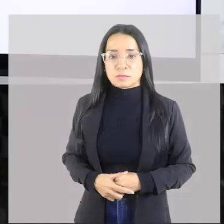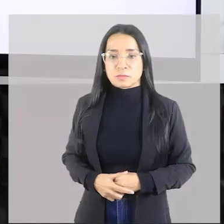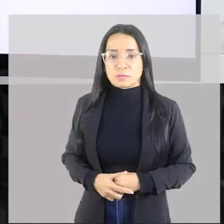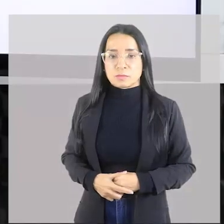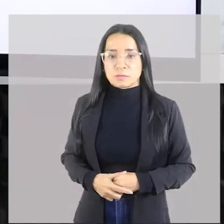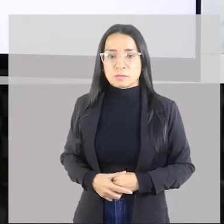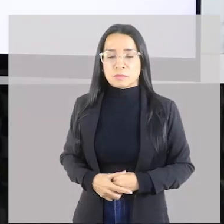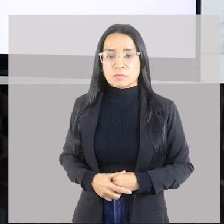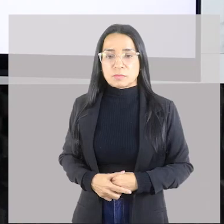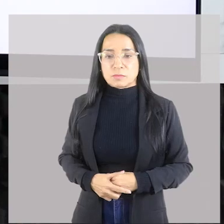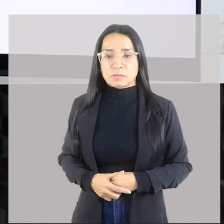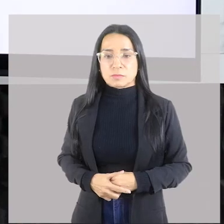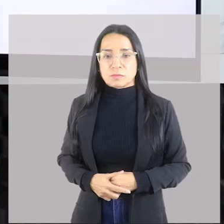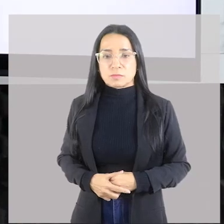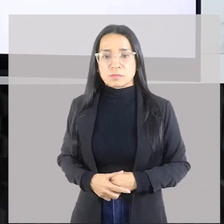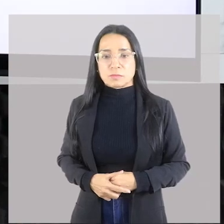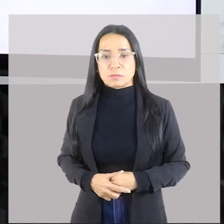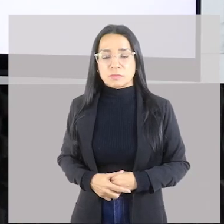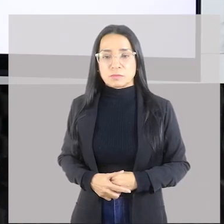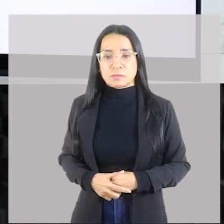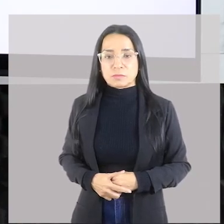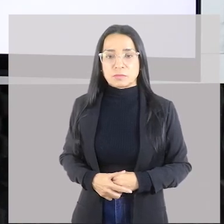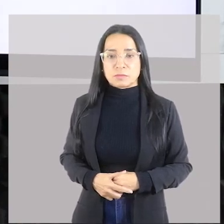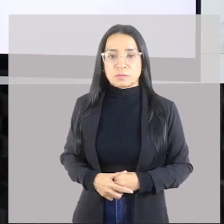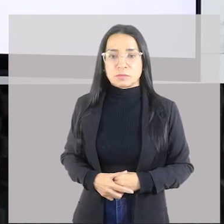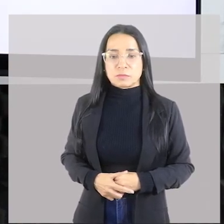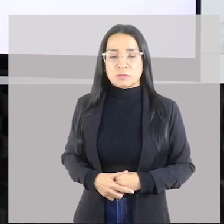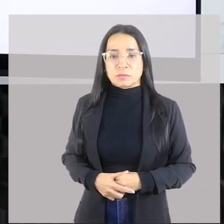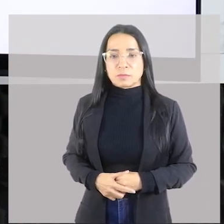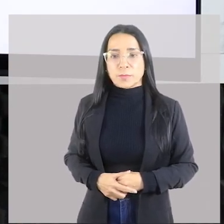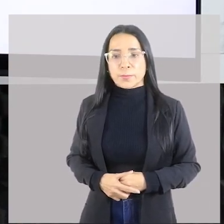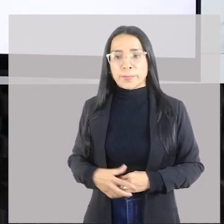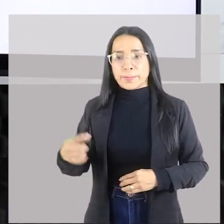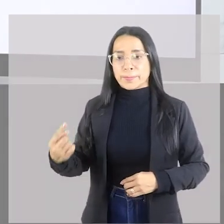sexuais com o intuito de atrair os machos. Exemplo, mosca doméstica.